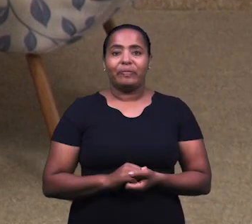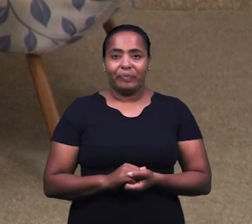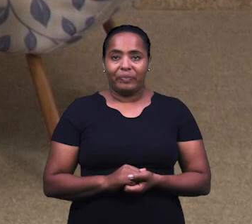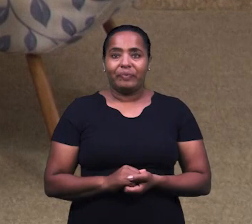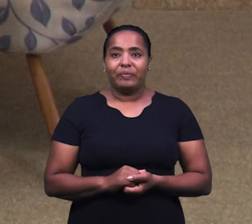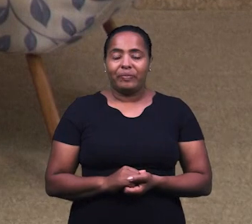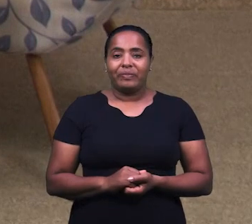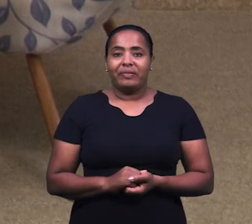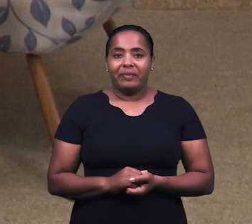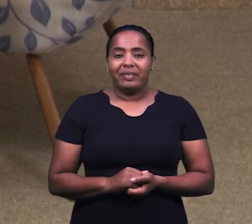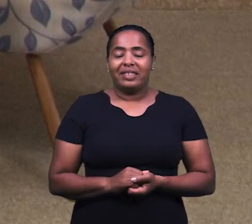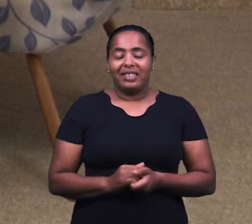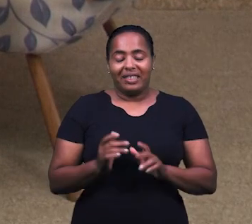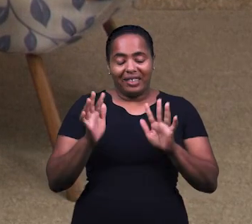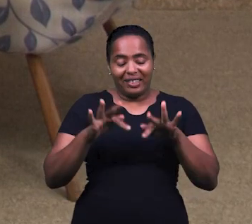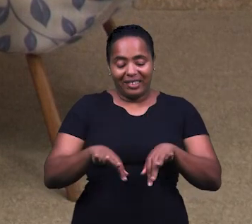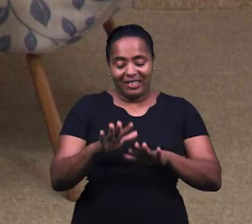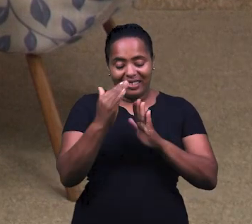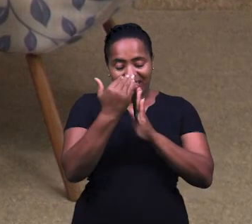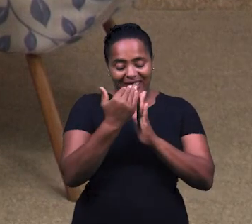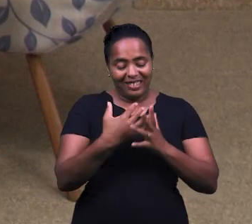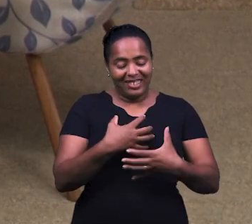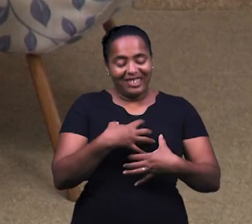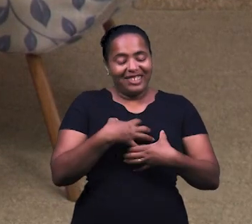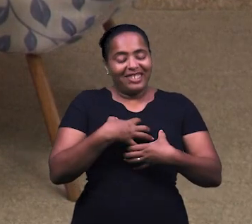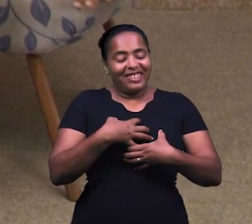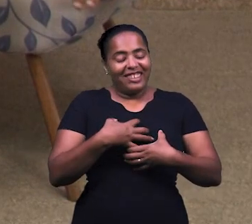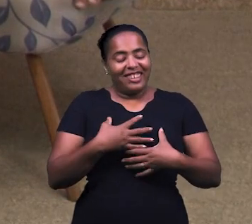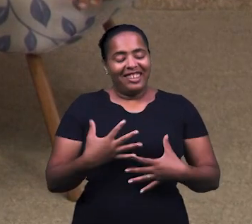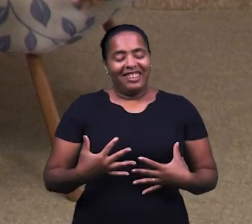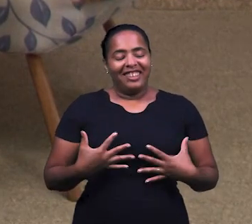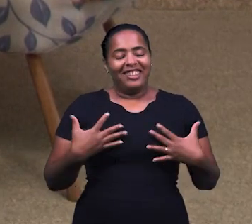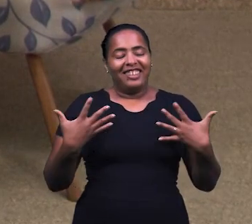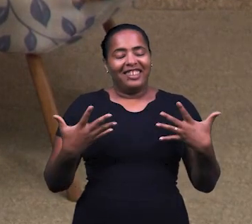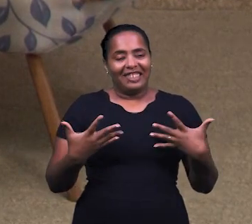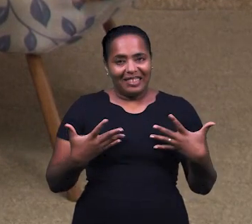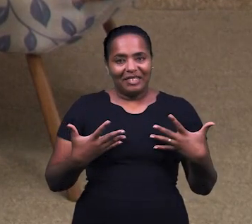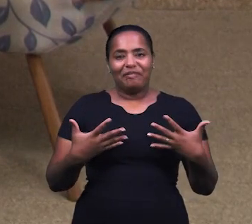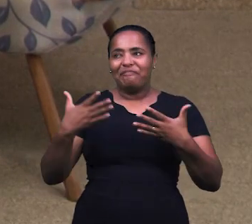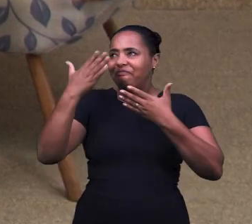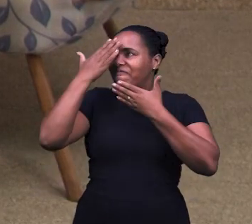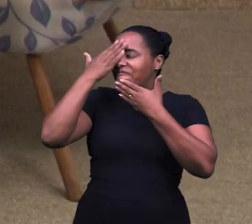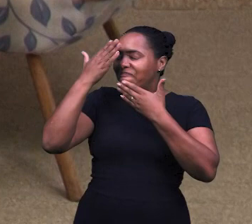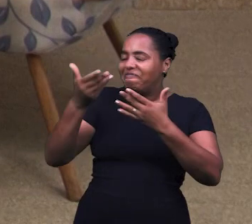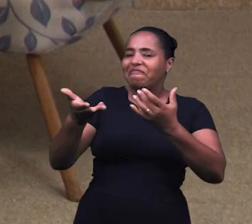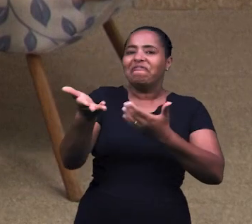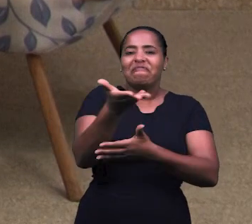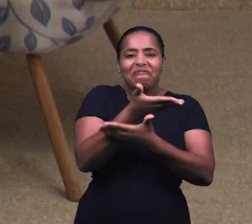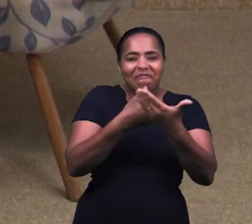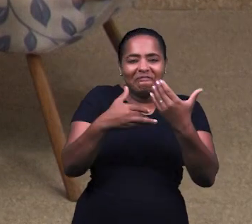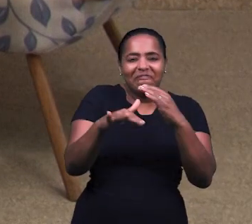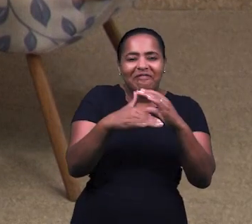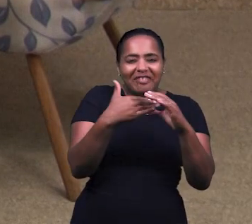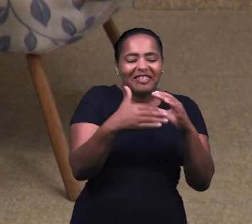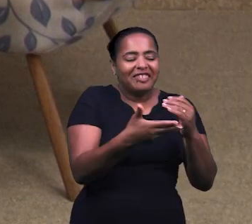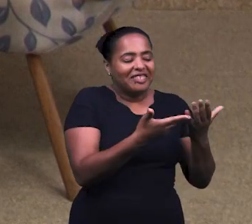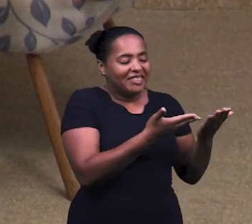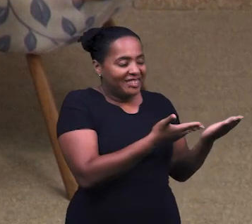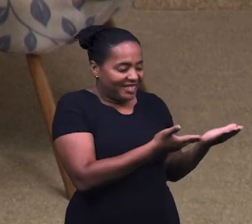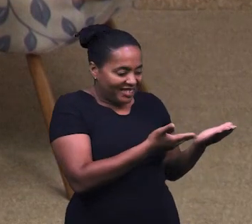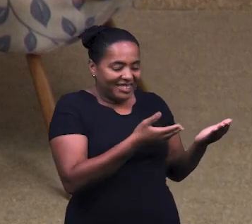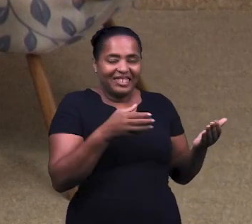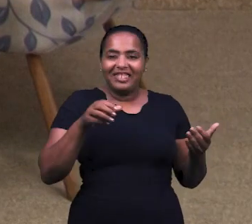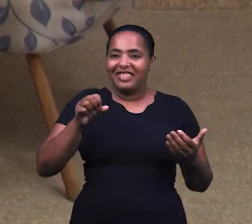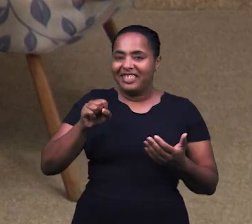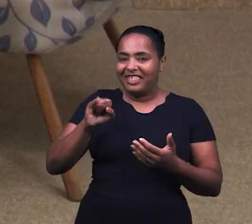a Jesus. Amém. Meus irmãos, nós terminamos esse programa muito alegres. Amém. Agradecemos muito a participação da nossa irmã